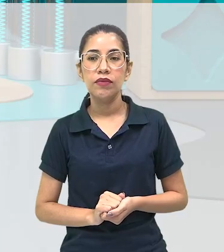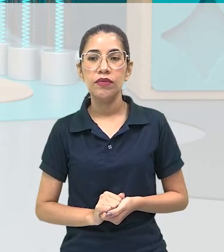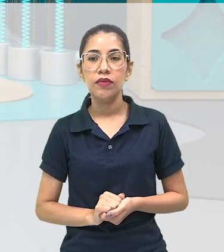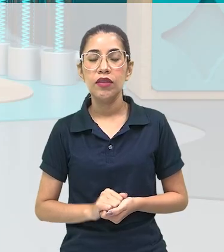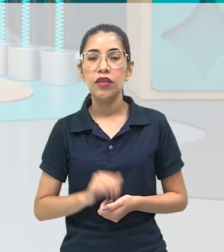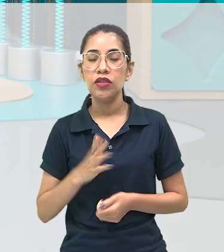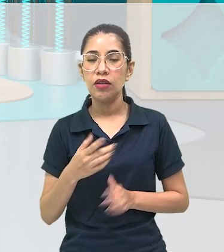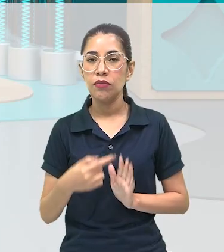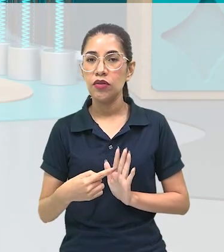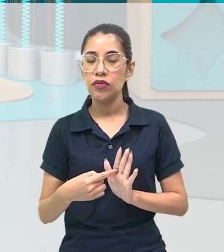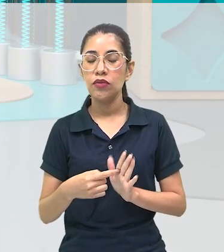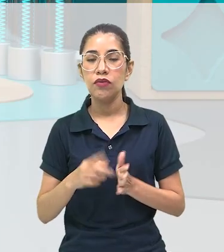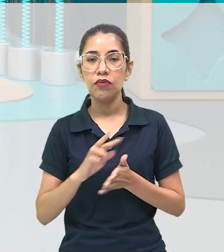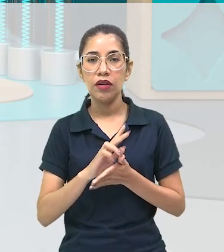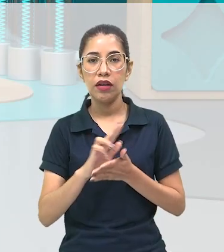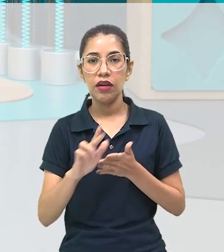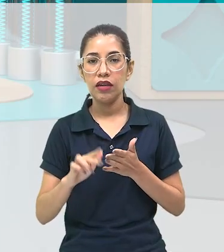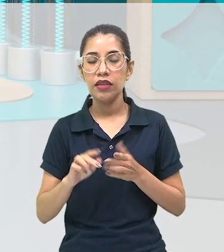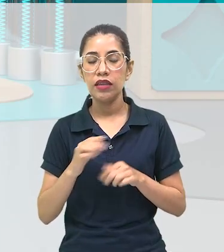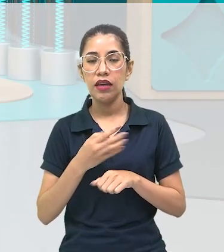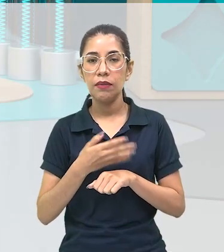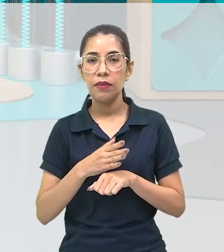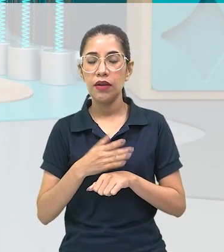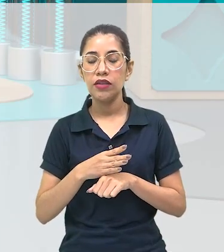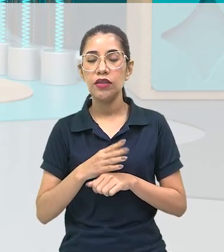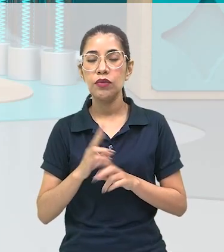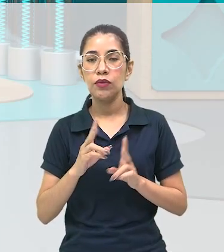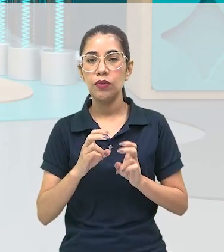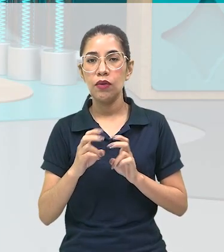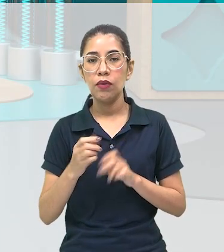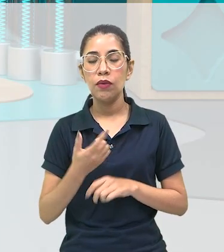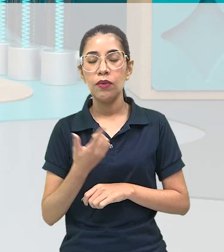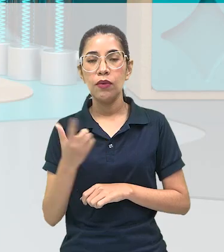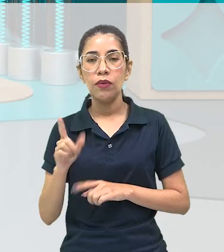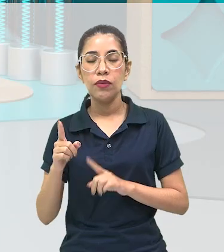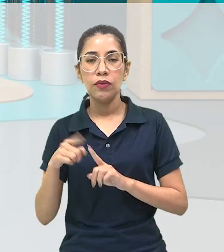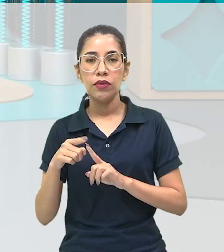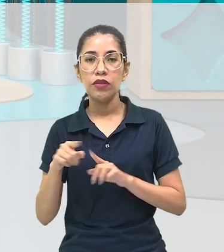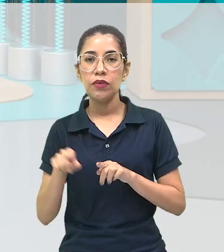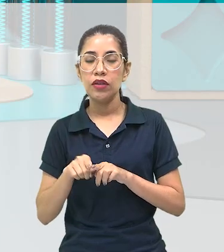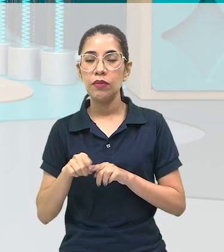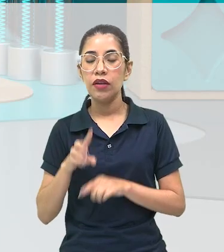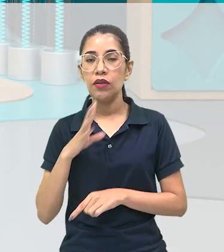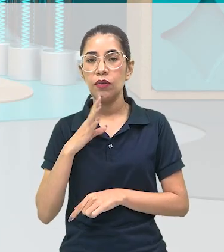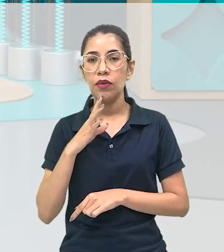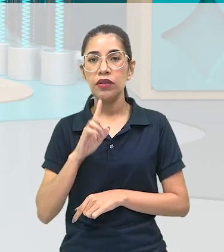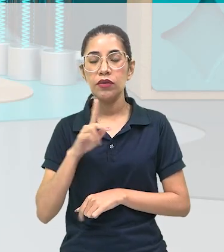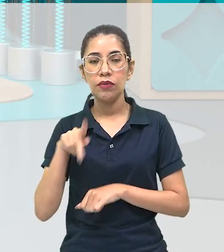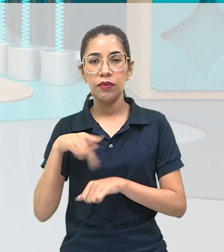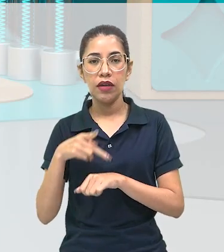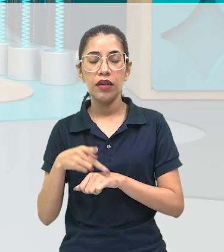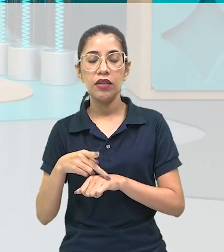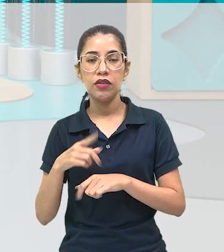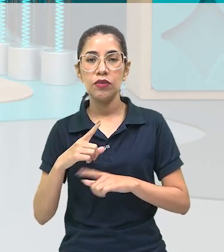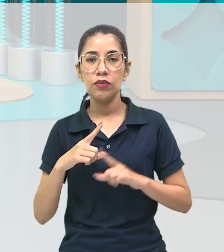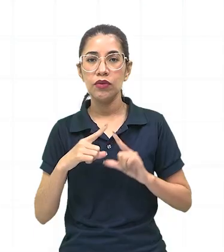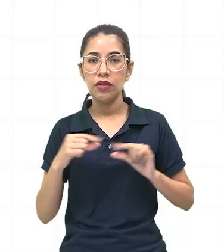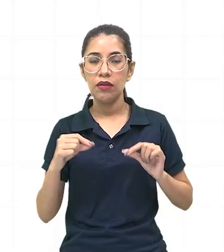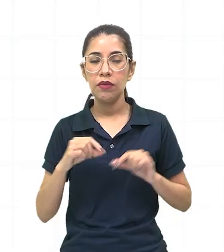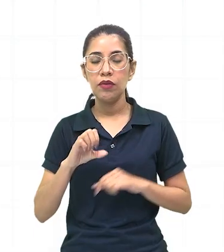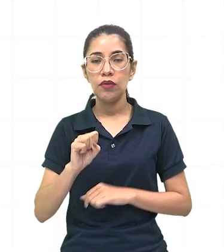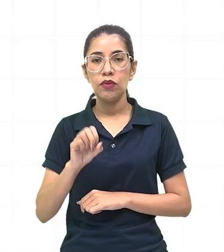todo um levantamento sobre o Aikido, vamos passar para outra modalidade também muito conhecida lá no Japão, que é o Sumo.